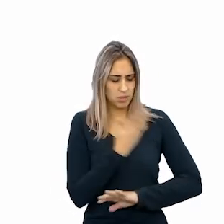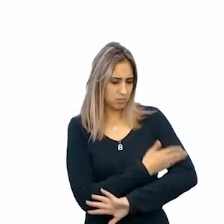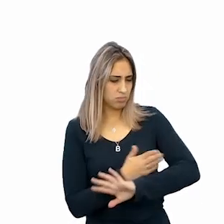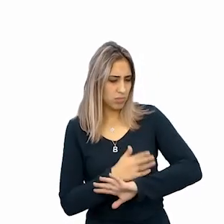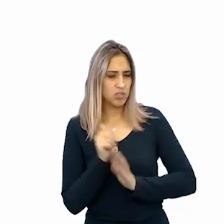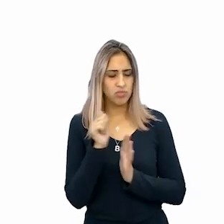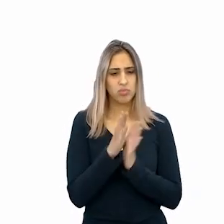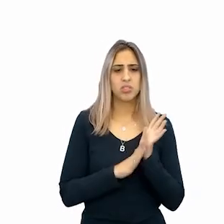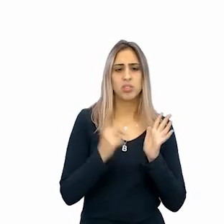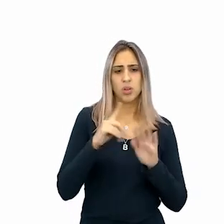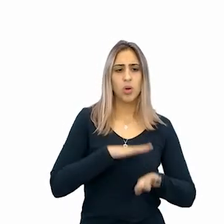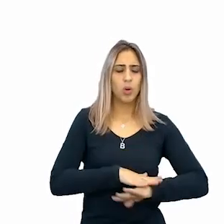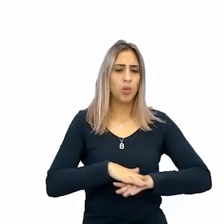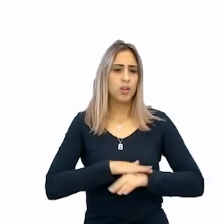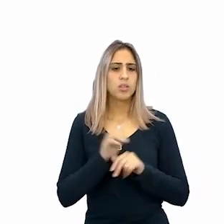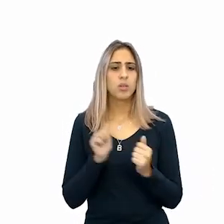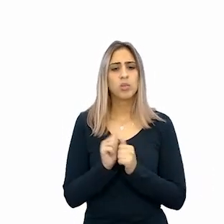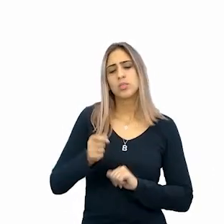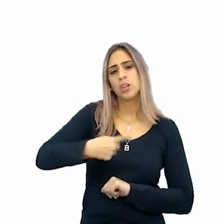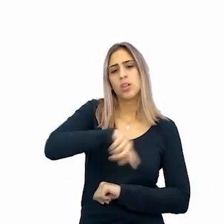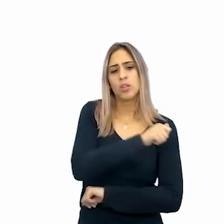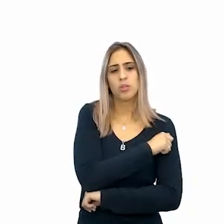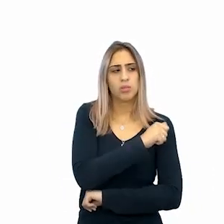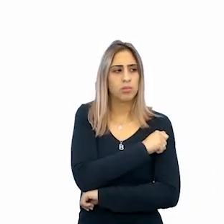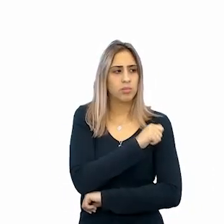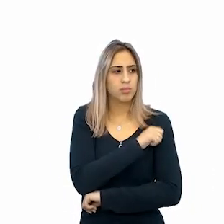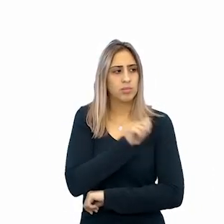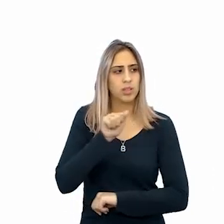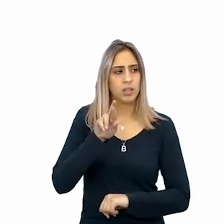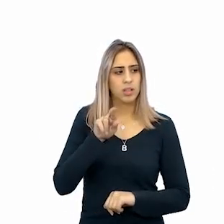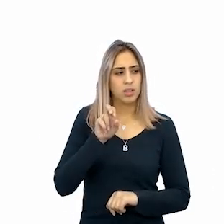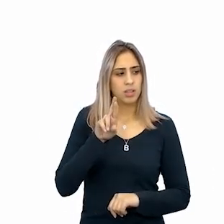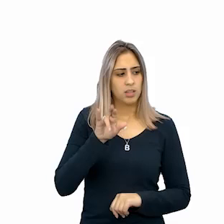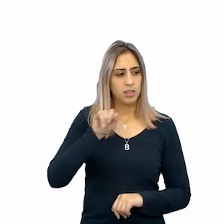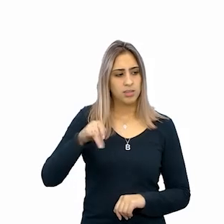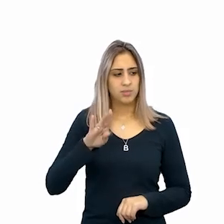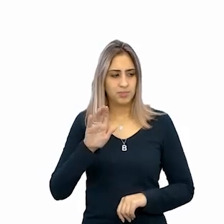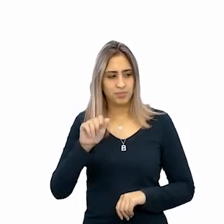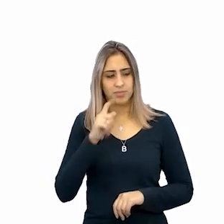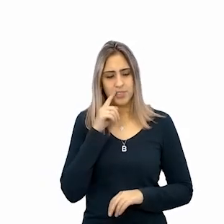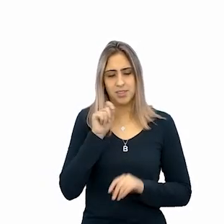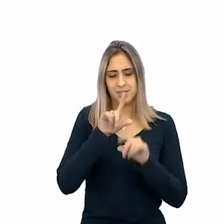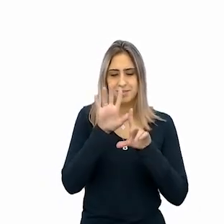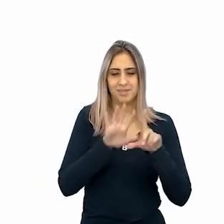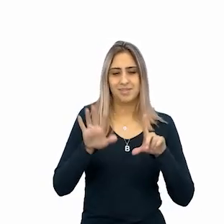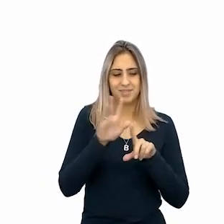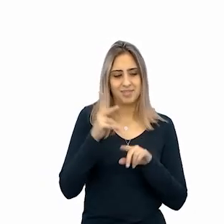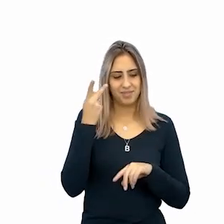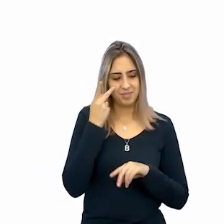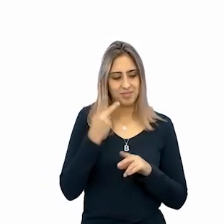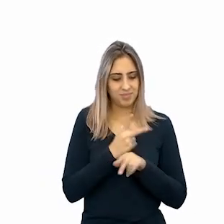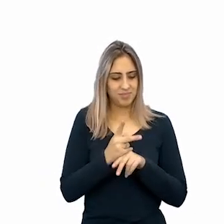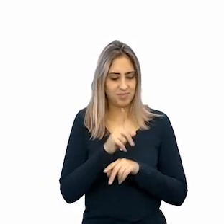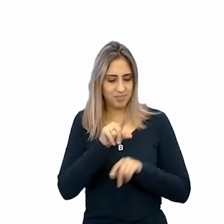atividade 1, converse com os estudantes sobre a ararajuba. Explore imagens dessa ave para que eles conheçam suas